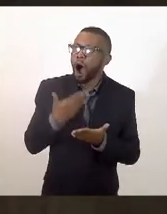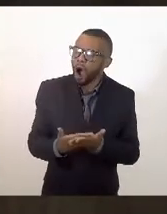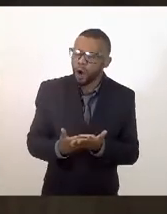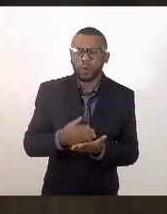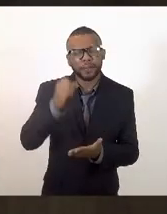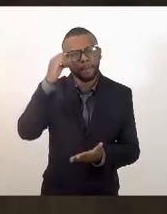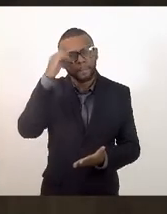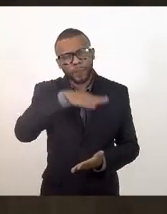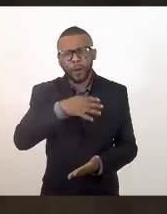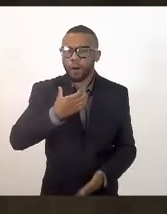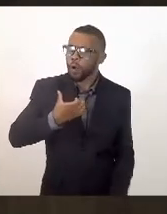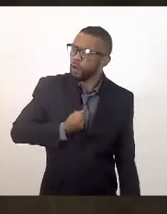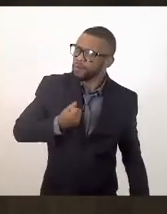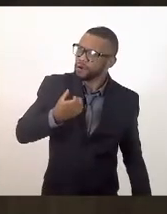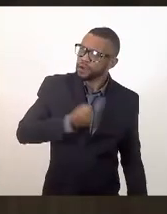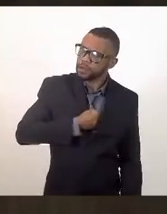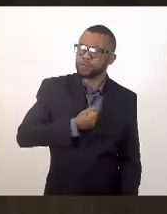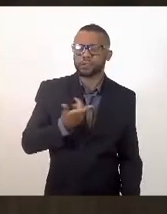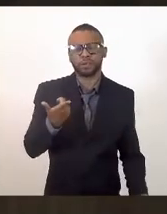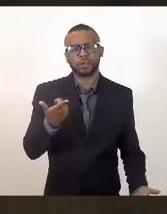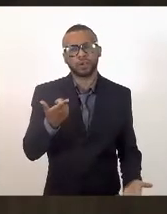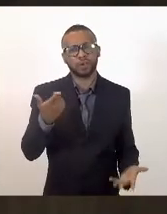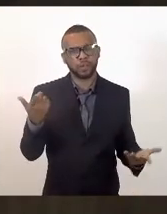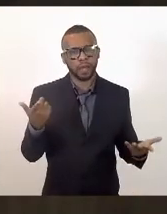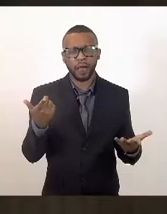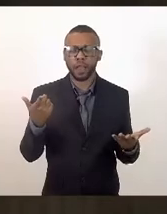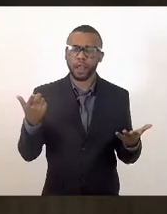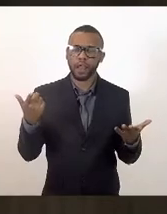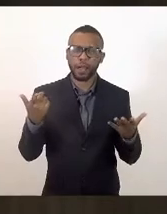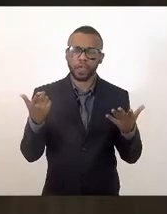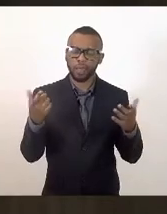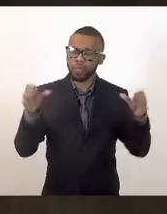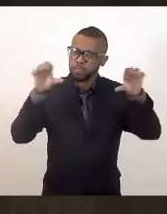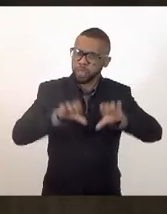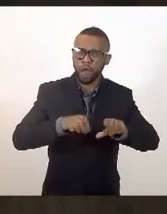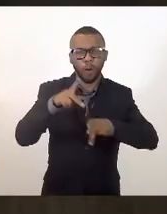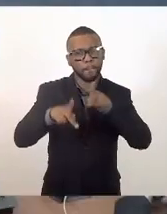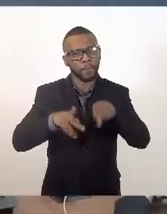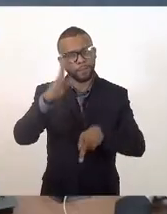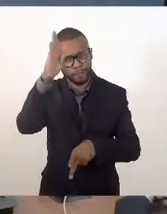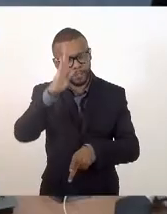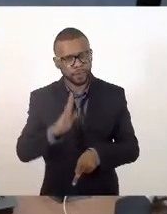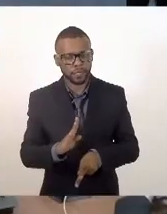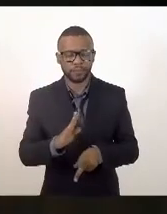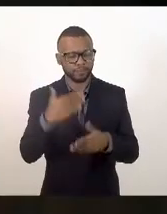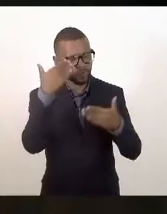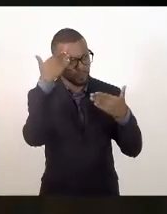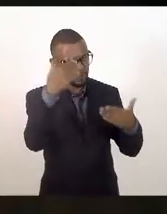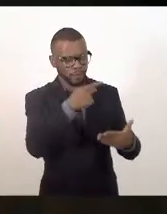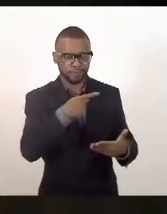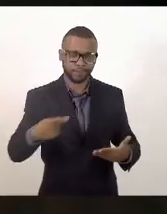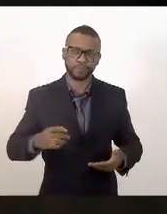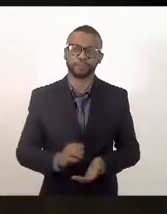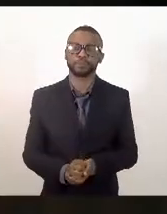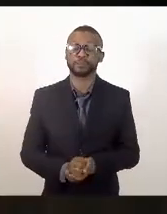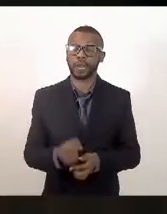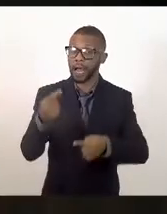essa maldade que assola o povo brasileiro. Obrigado, presidente. Obrigado. Nada, não havendo o que querer discutir, encerrada a